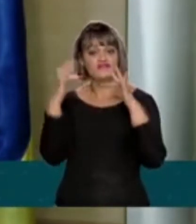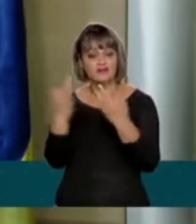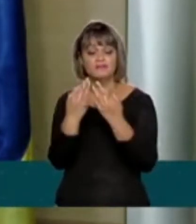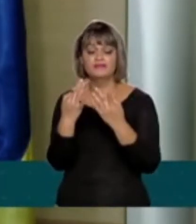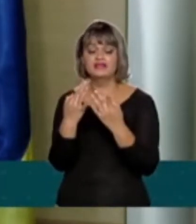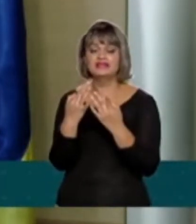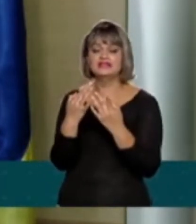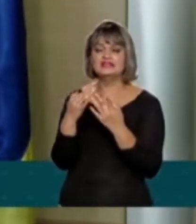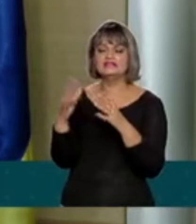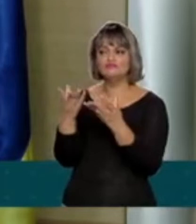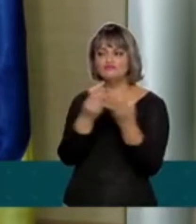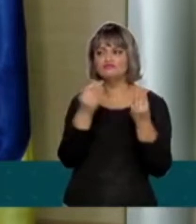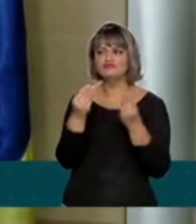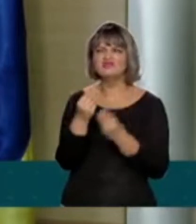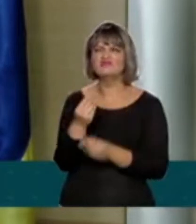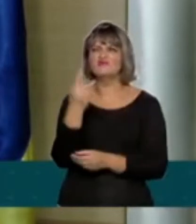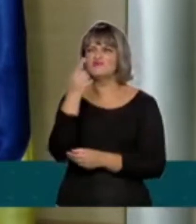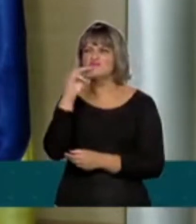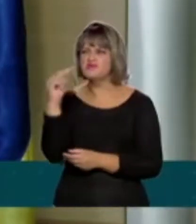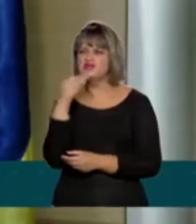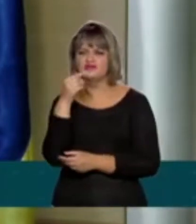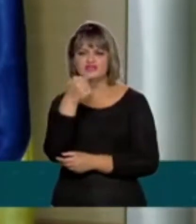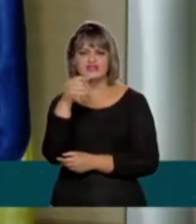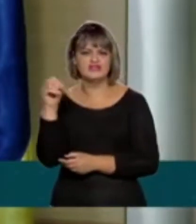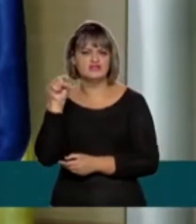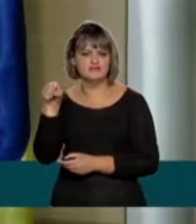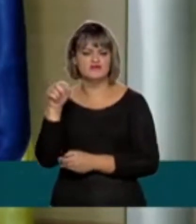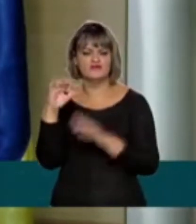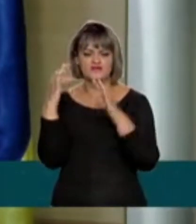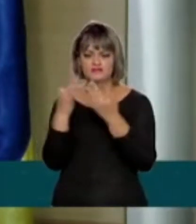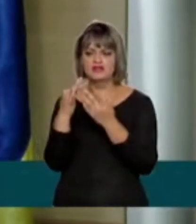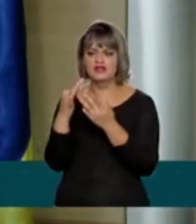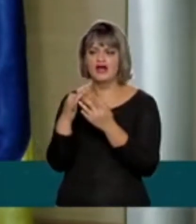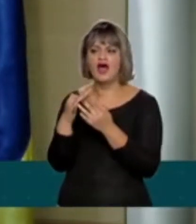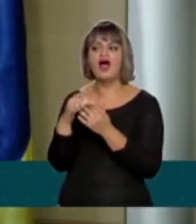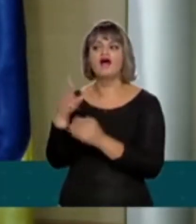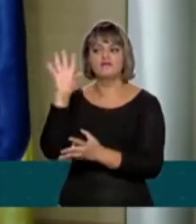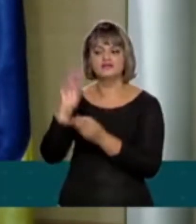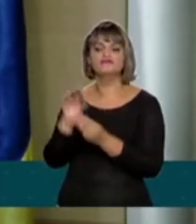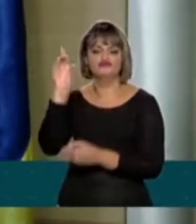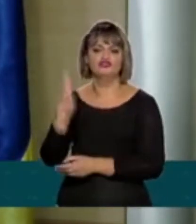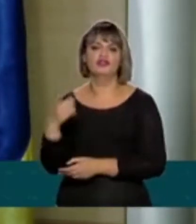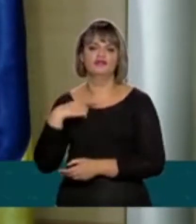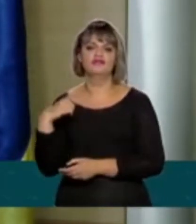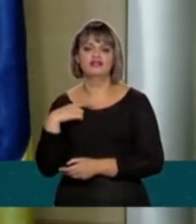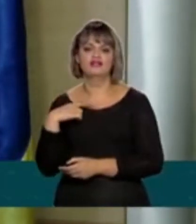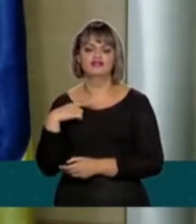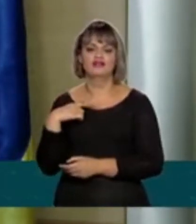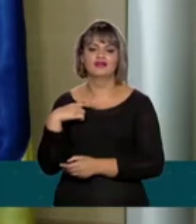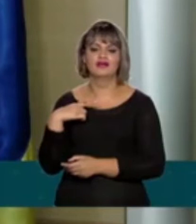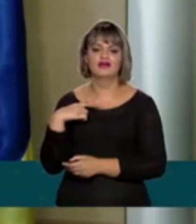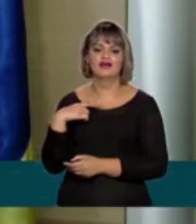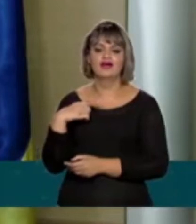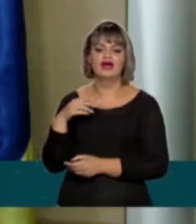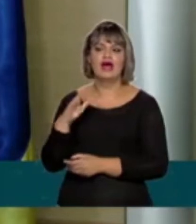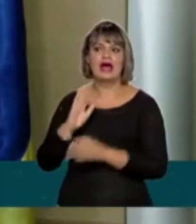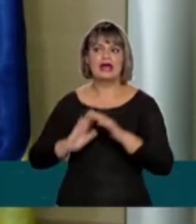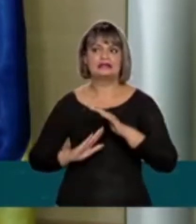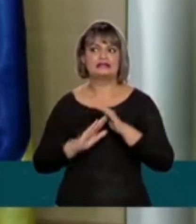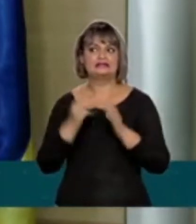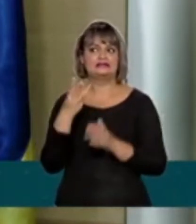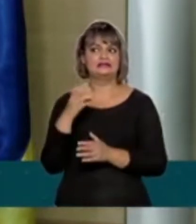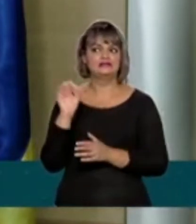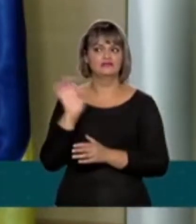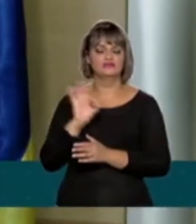que 1.800.000 famílias passaram a ser elegíveis para o programa habitacional. A família só pode comprometer até 30% da sua